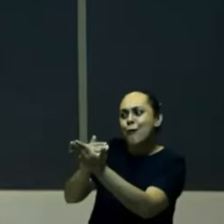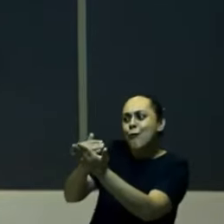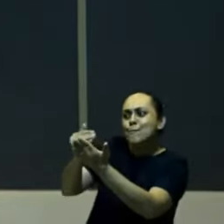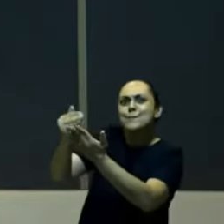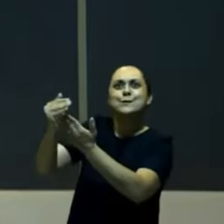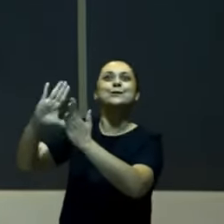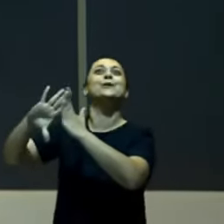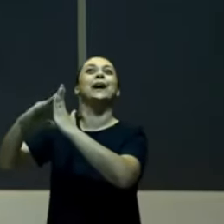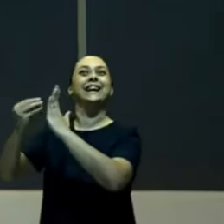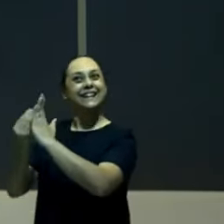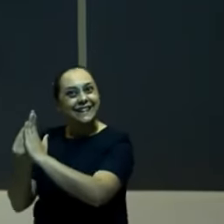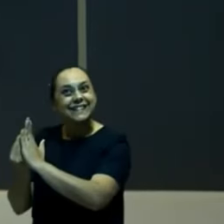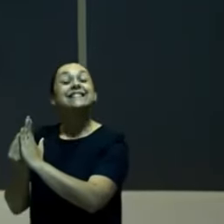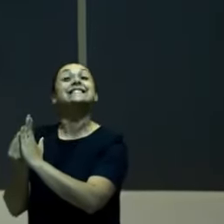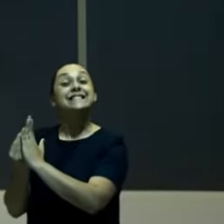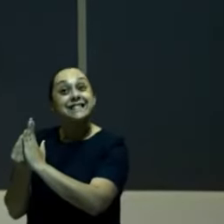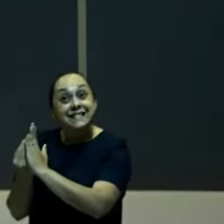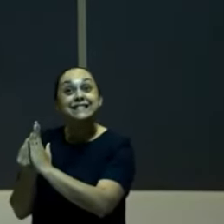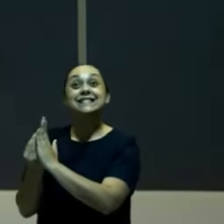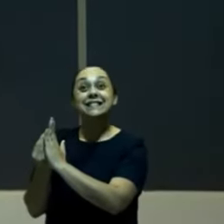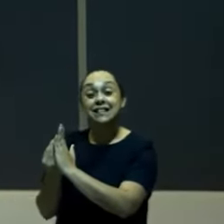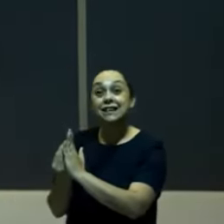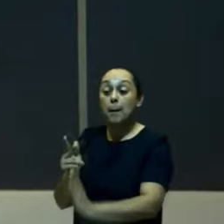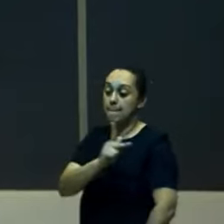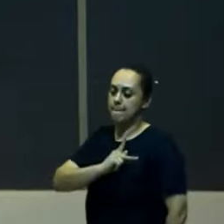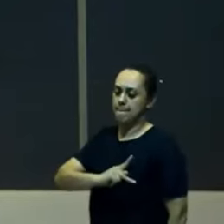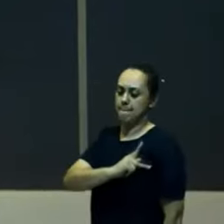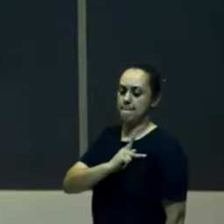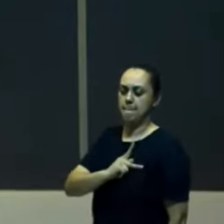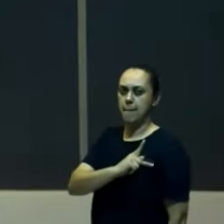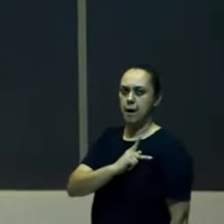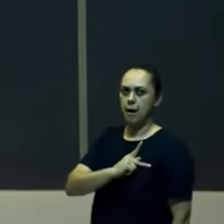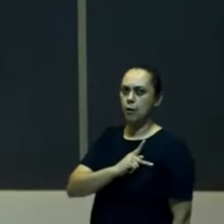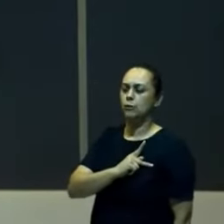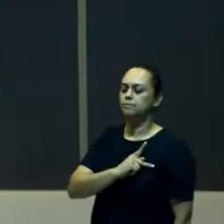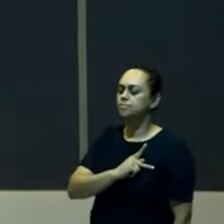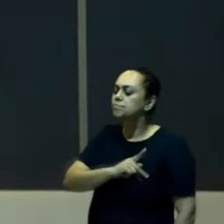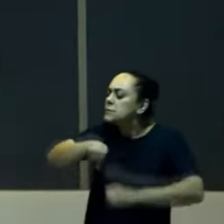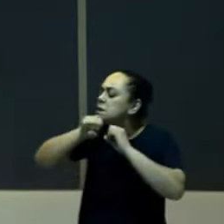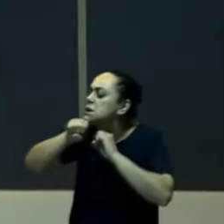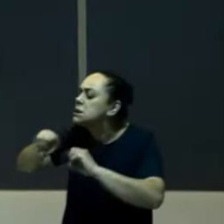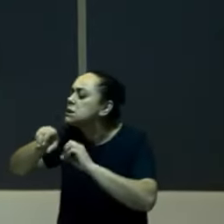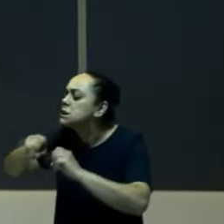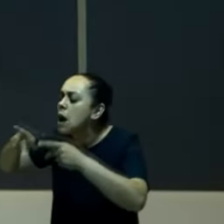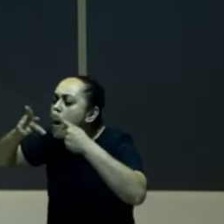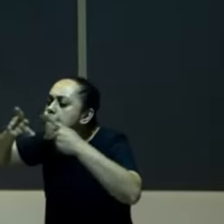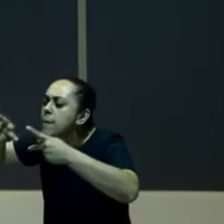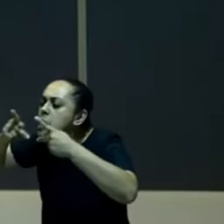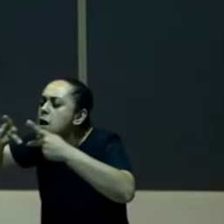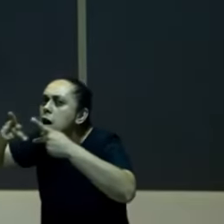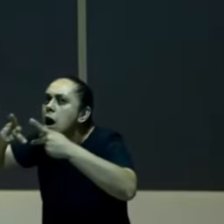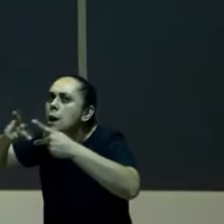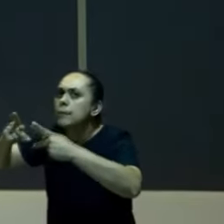Filipos. Filipos é palco de um grande milagre quando Paulo e Silas, depois de pregarem, são presos na